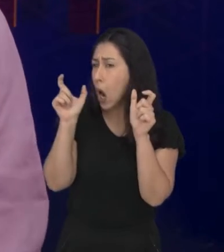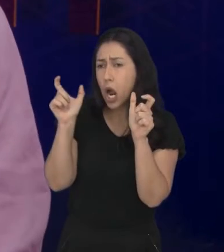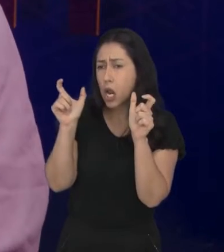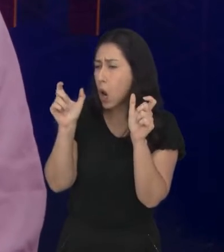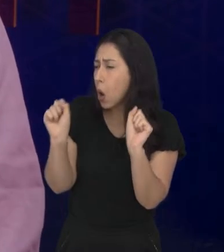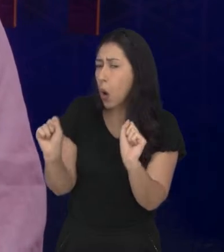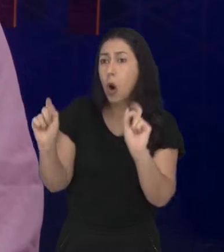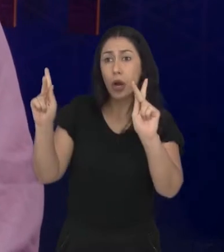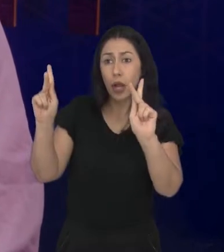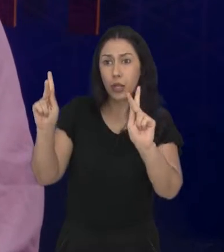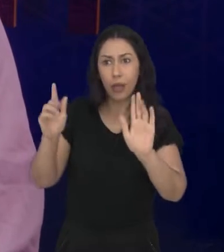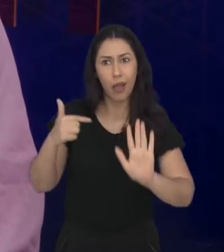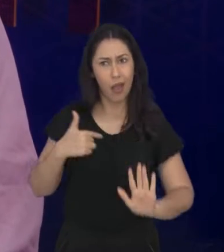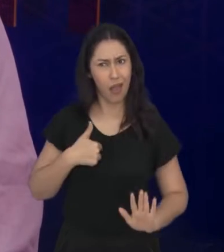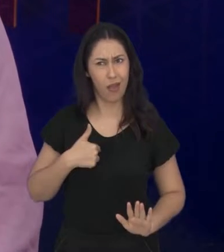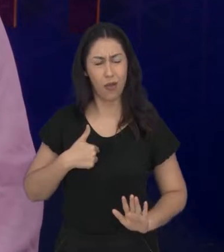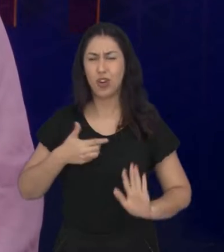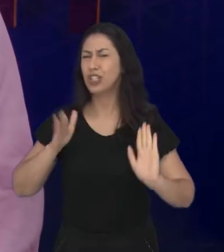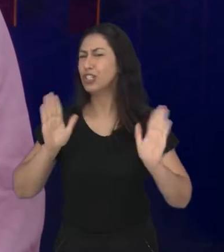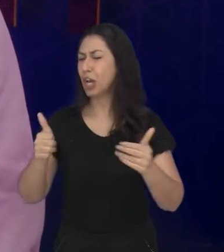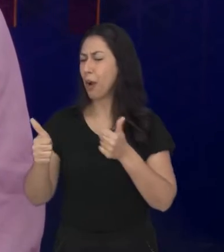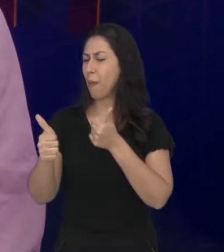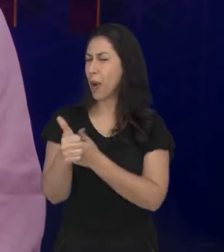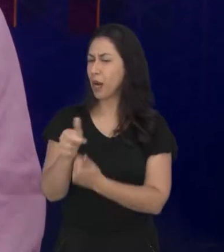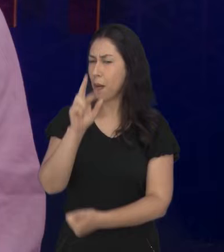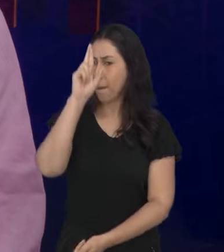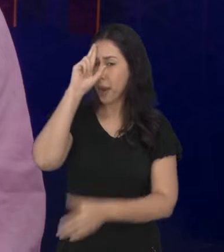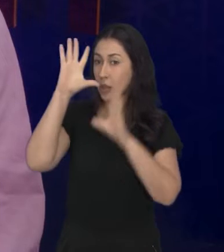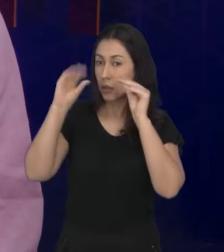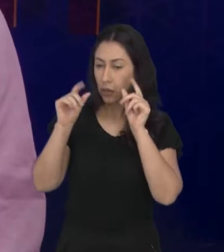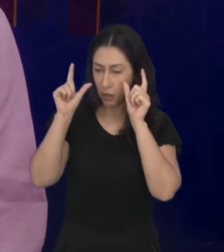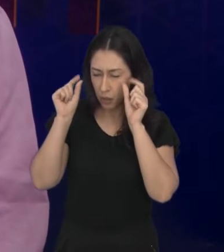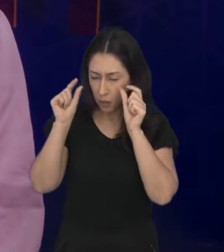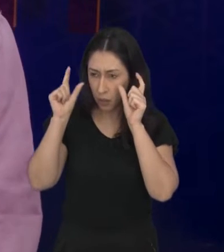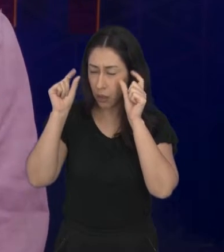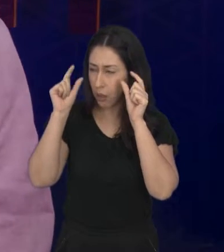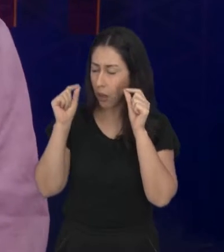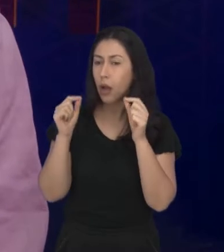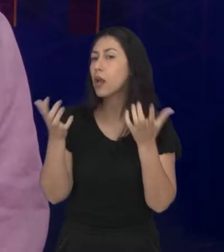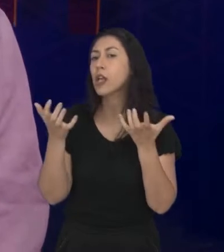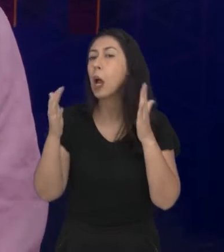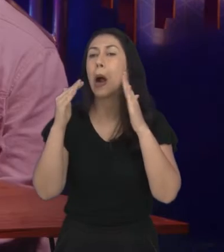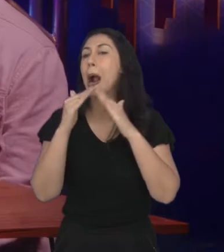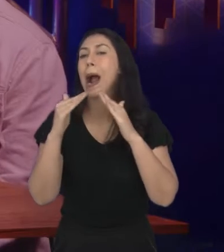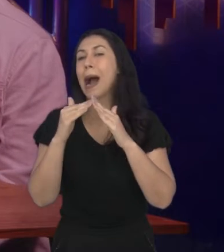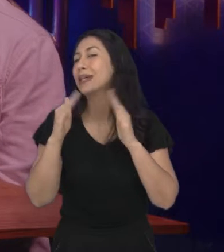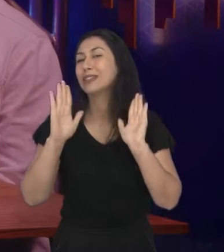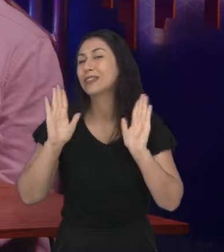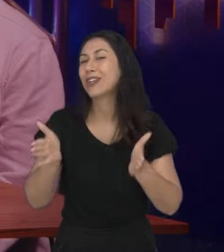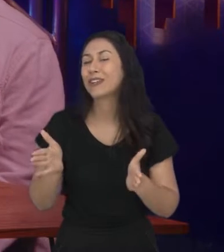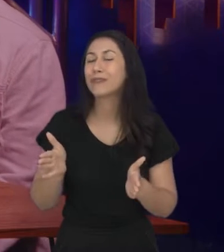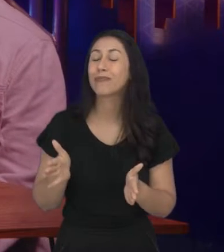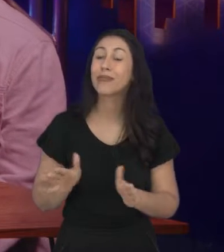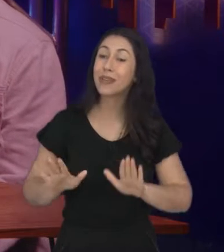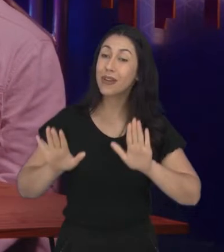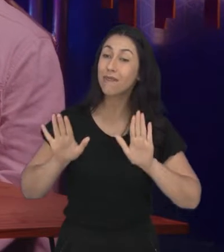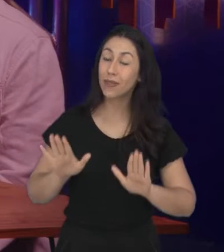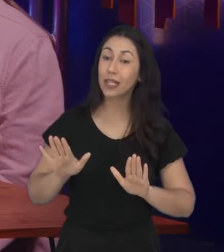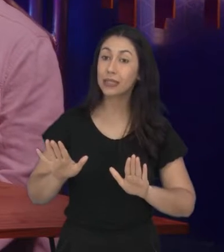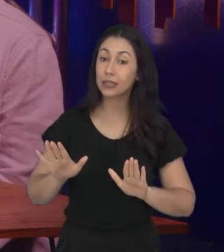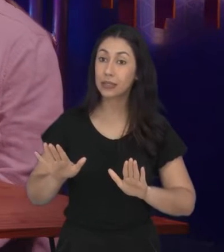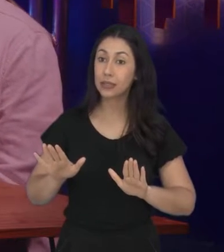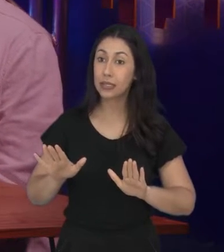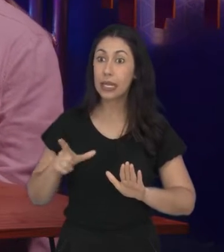boaça. Eu, com o rolê tá batendo na meia-noite ali, eu já tô querendo a minha casa, né? E tem gente